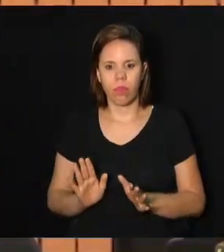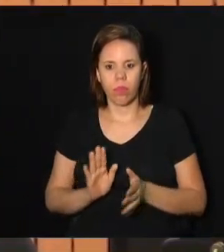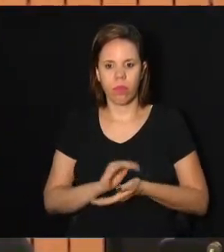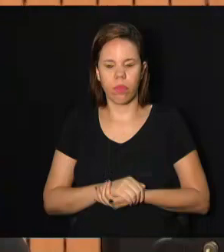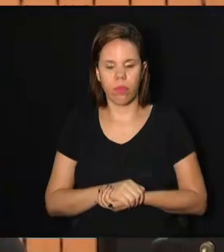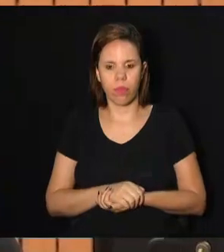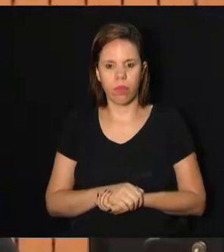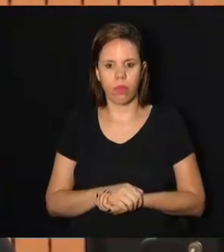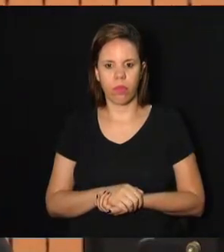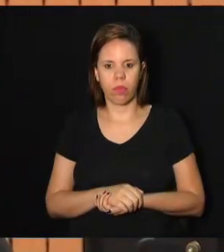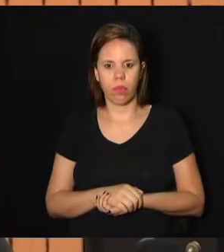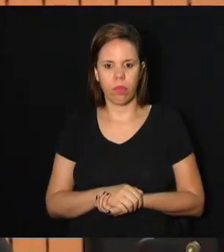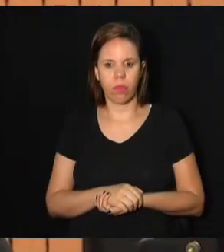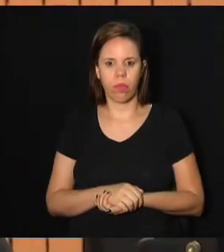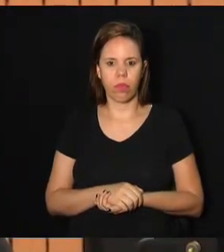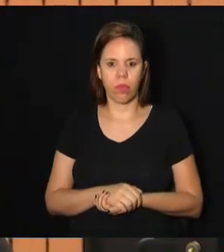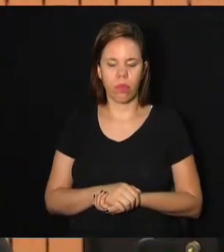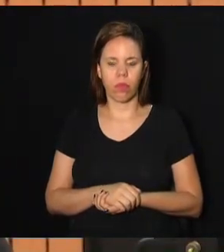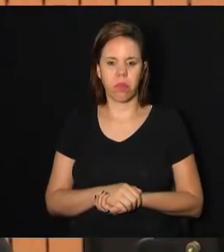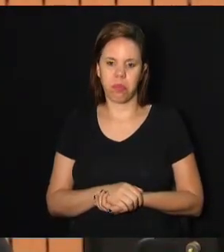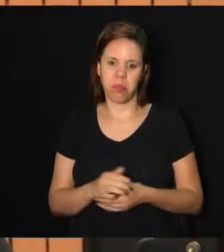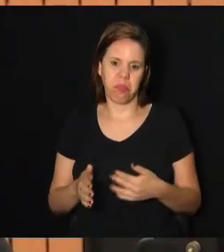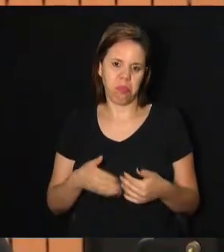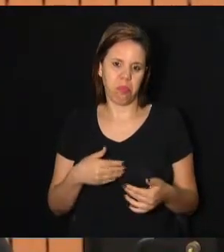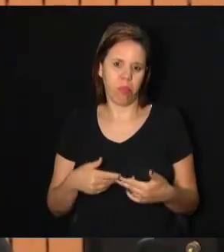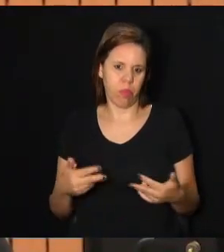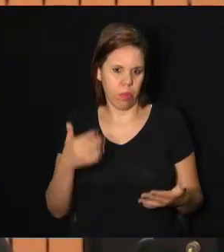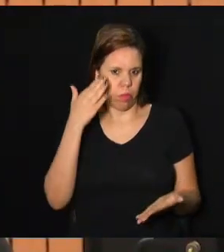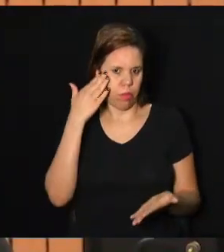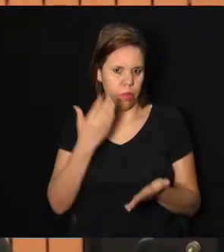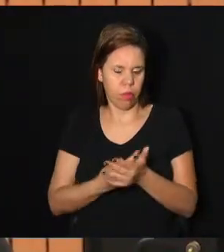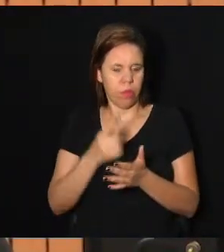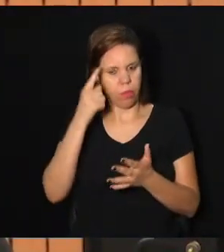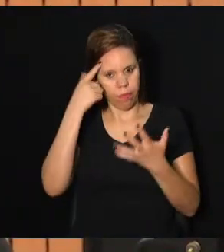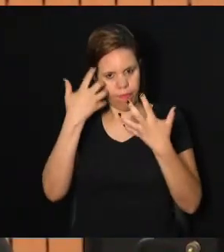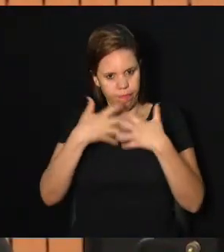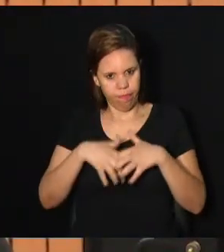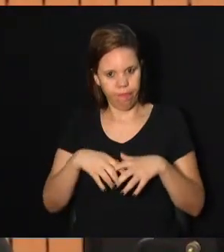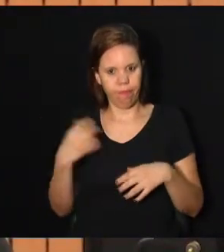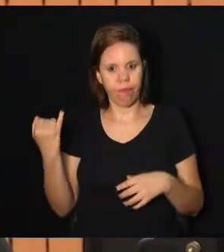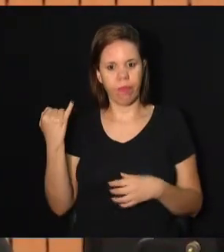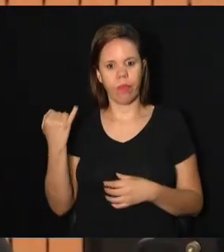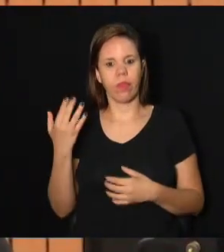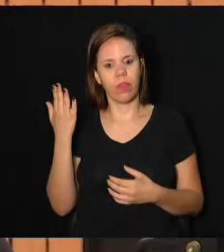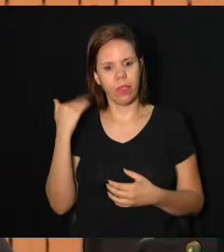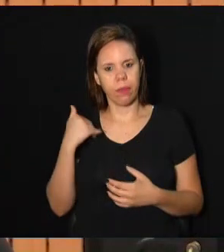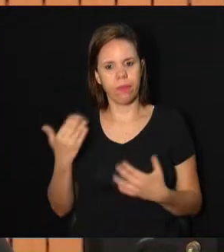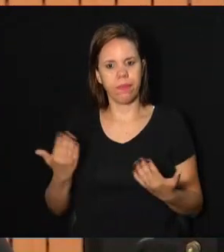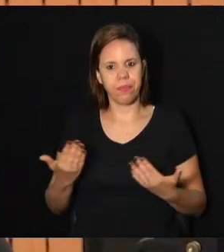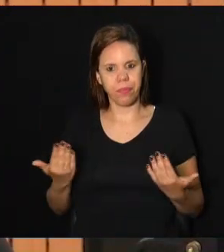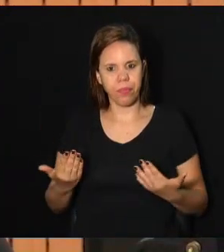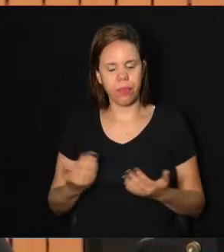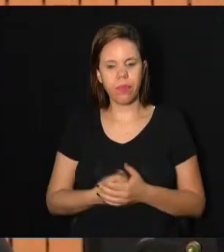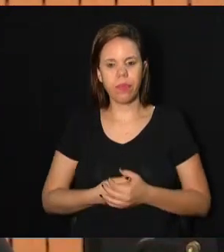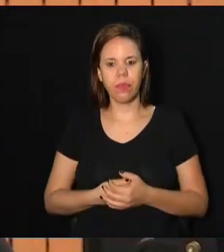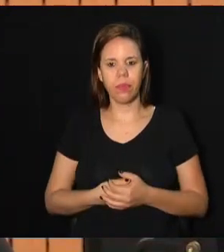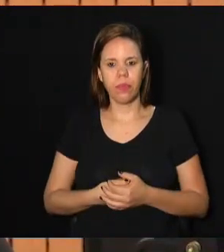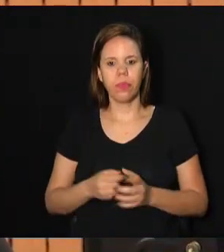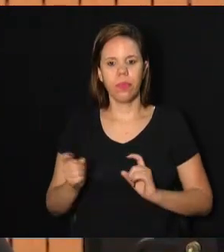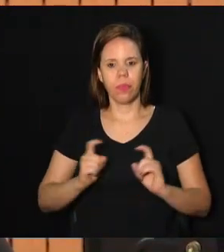mas, de qualquer forma, acredito que são reflexões importantes, né? A gente sabe que hoje o